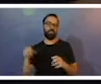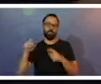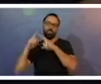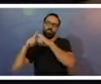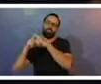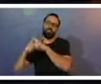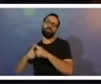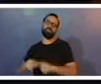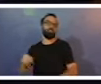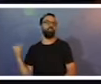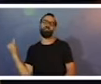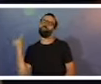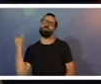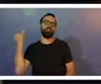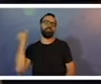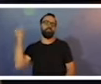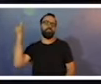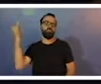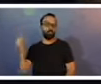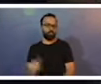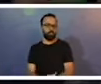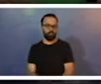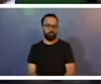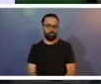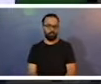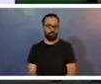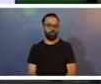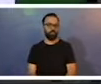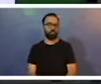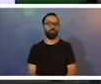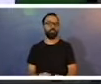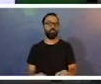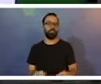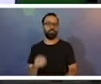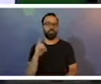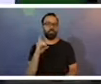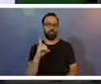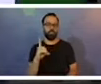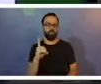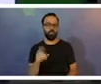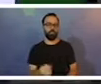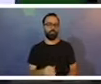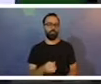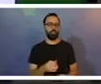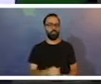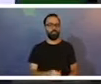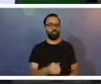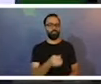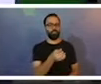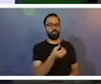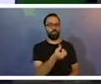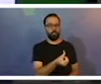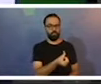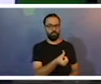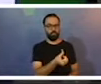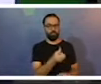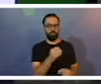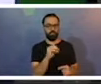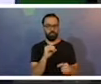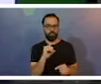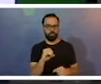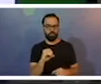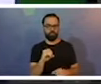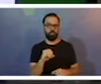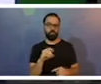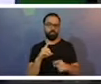importante nesse momento da divisão. Item D. 60 dividido por 8.